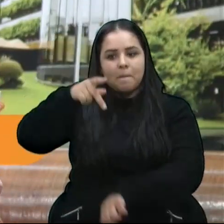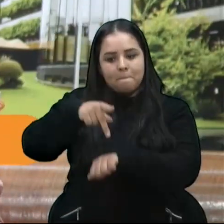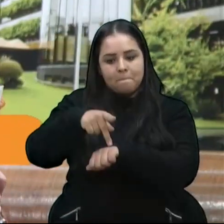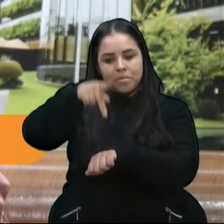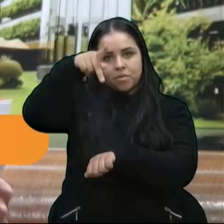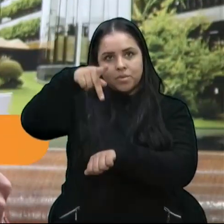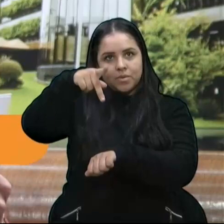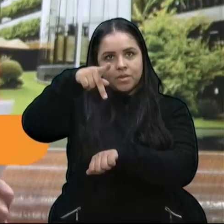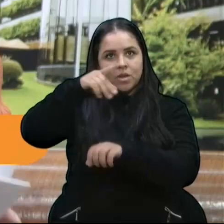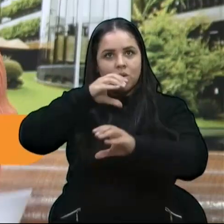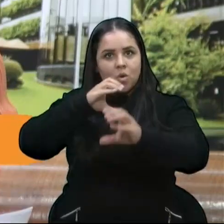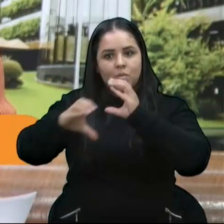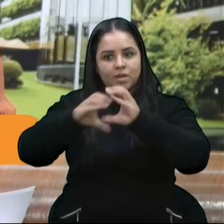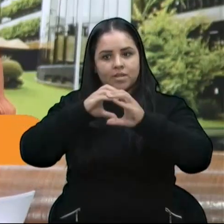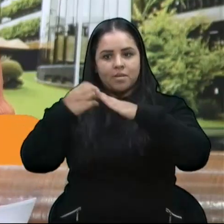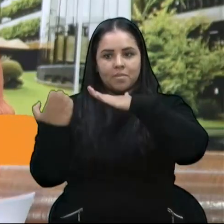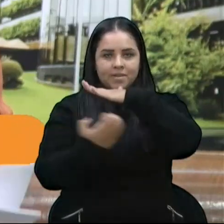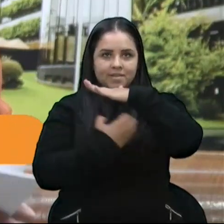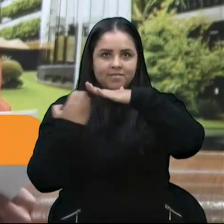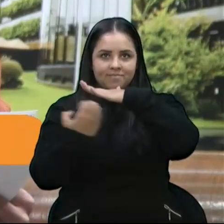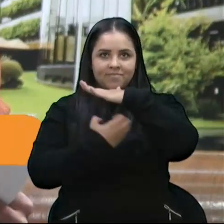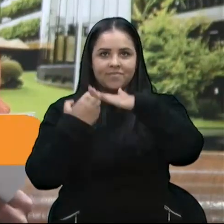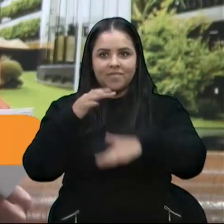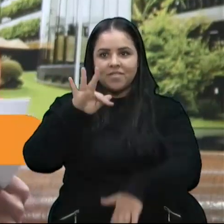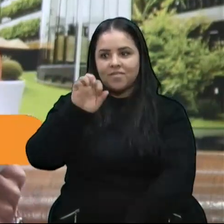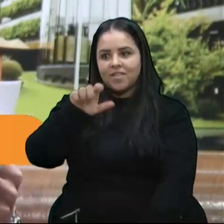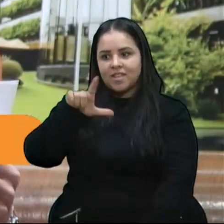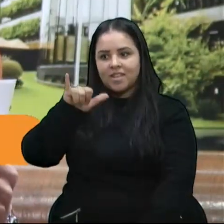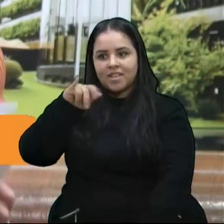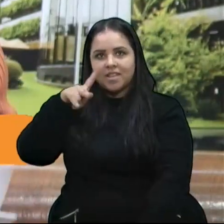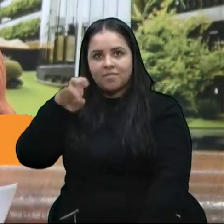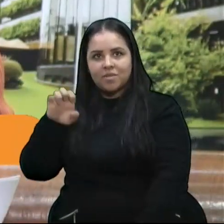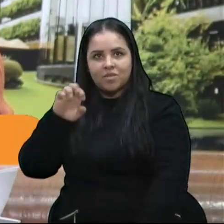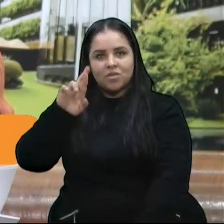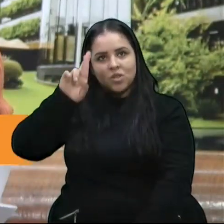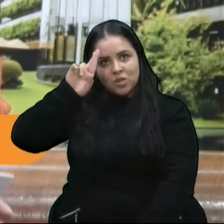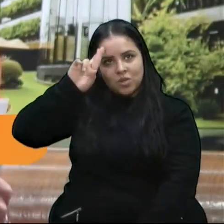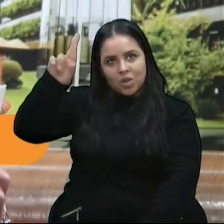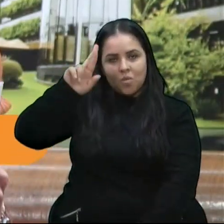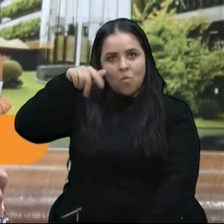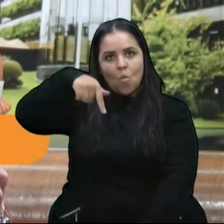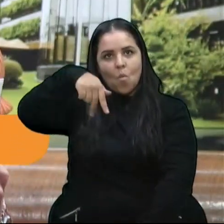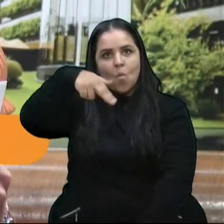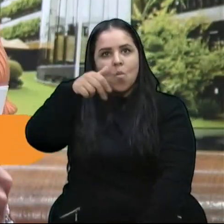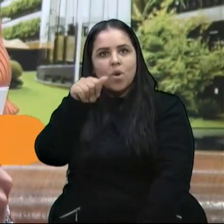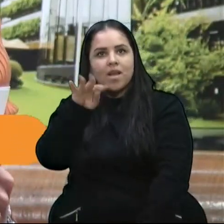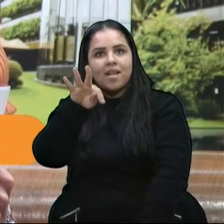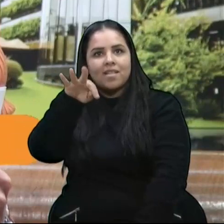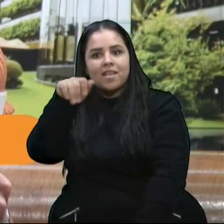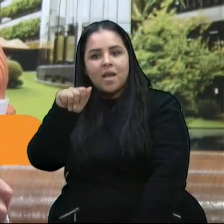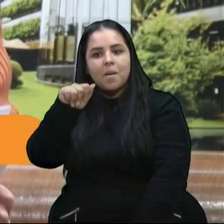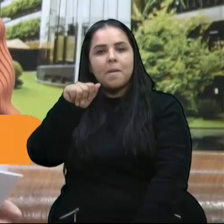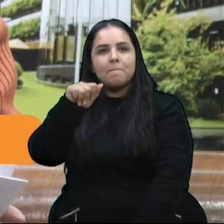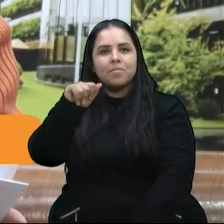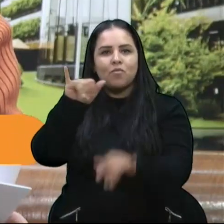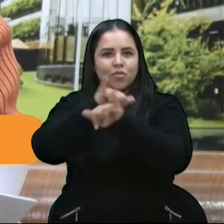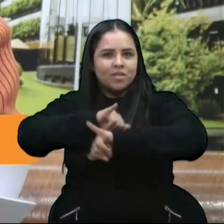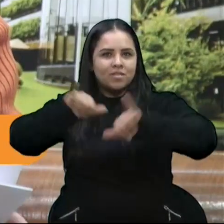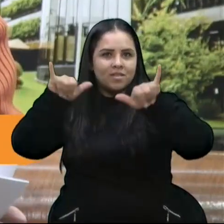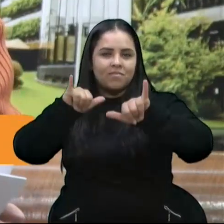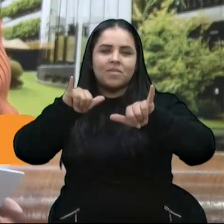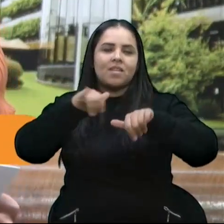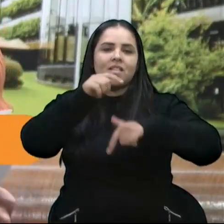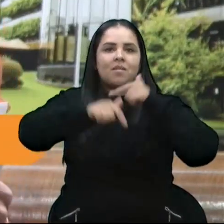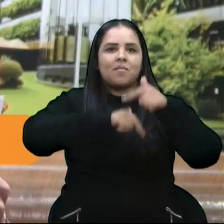pós-graduado em Comunicação Empresarial. Felipe é diretor da Quanta Propaganda. Atua há mais de 25 anos em agência de